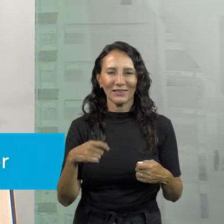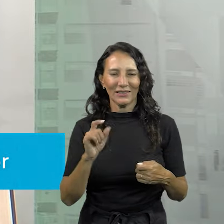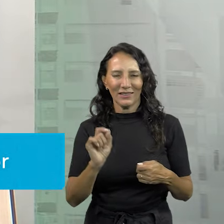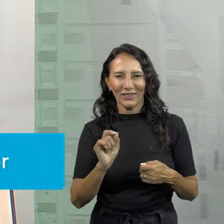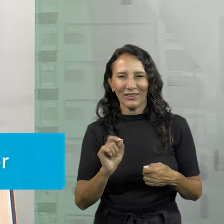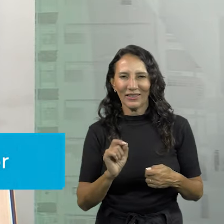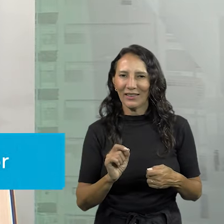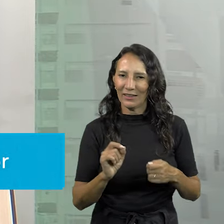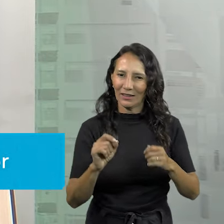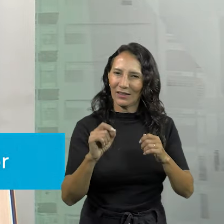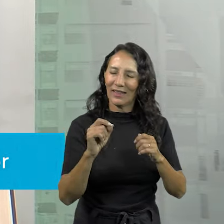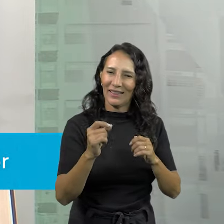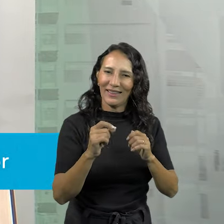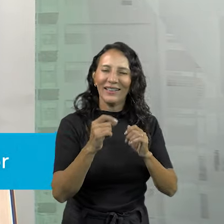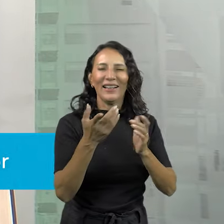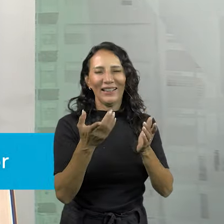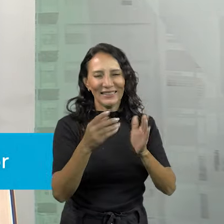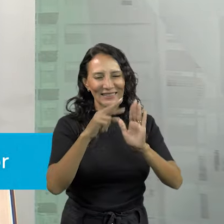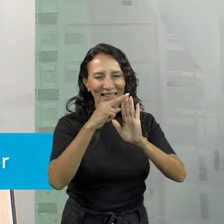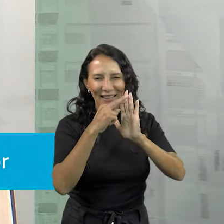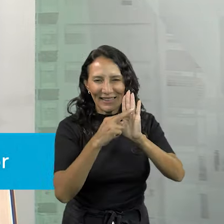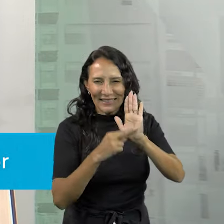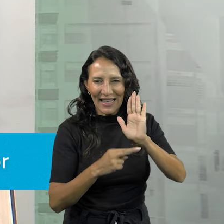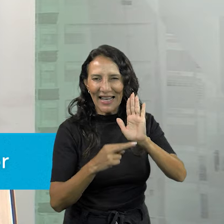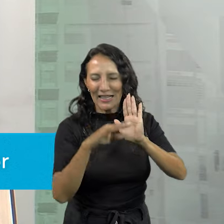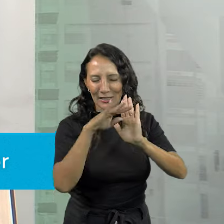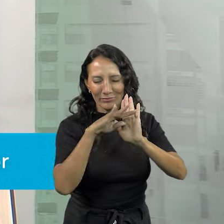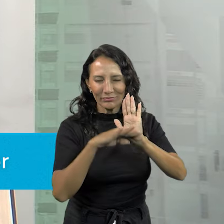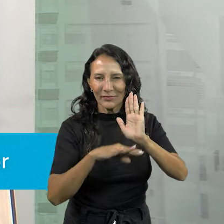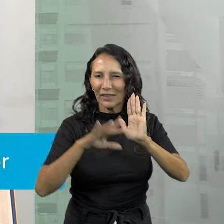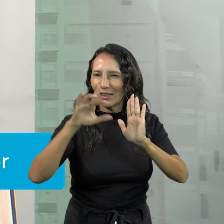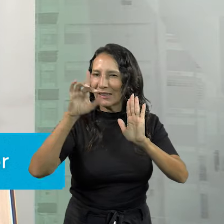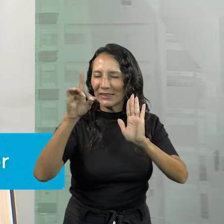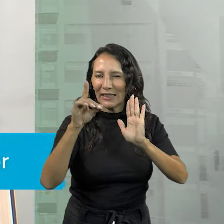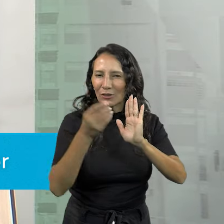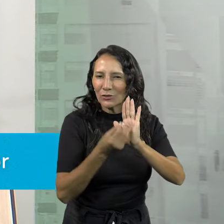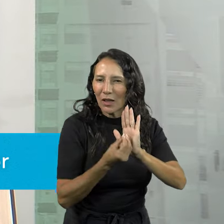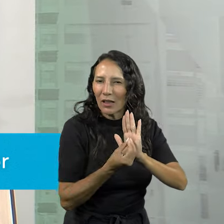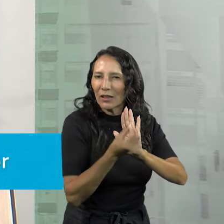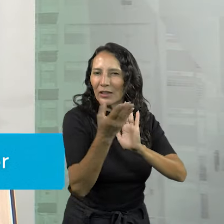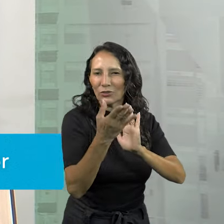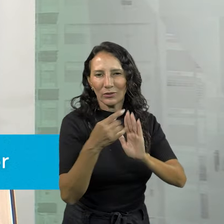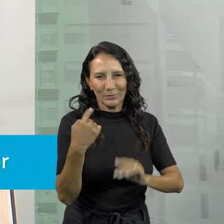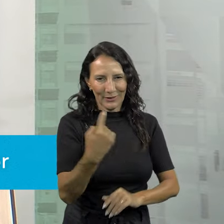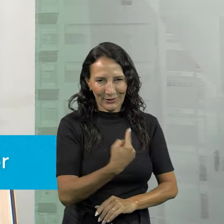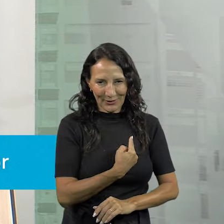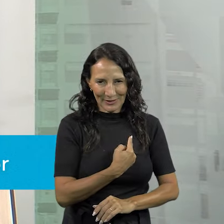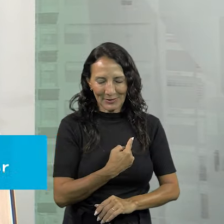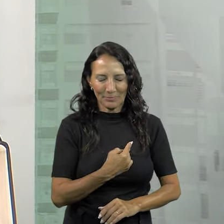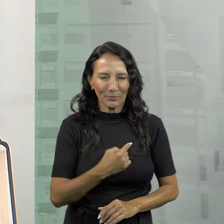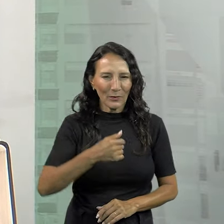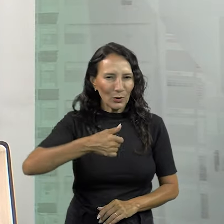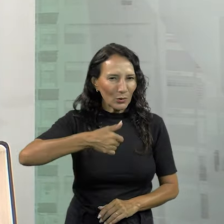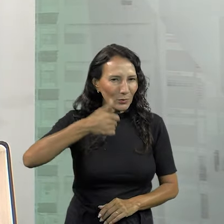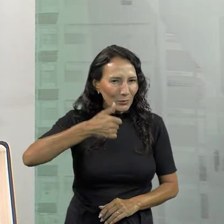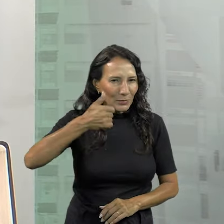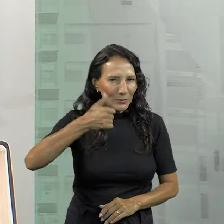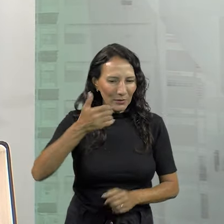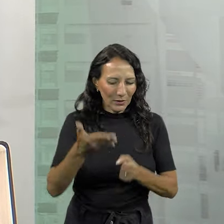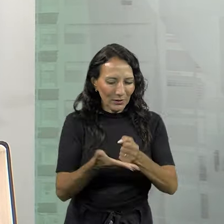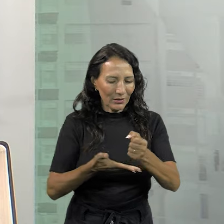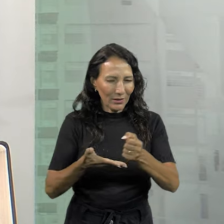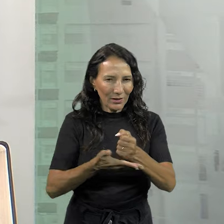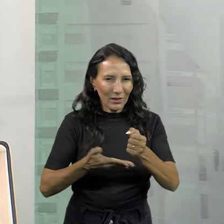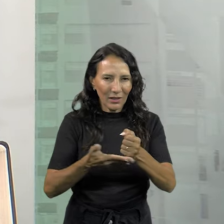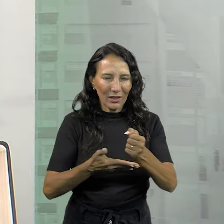regra de fé, seguir os princípios fundamentais que Deus deixou para nós. O primeiro princípio que Oséias